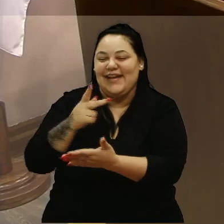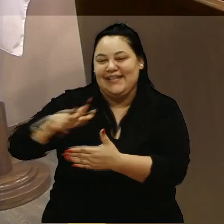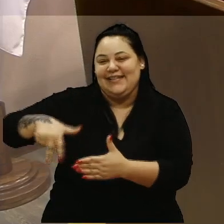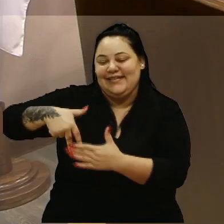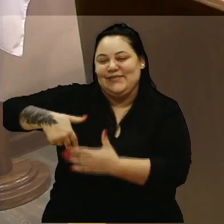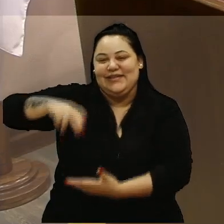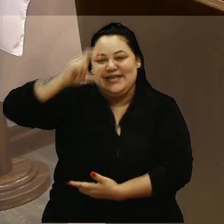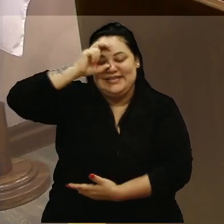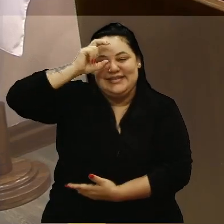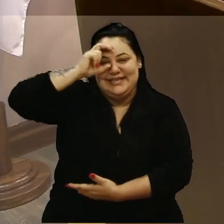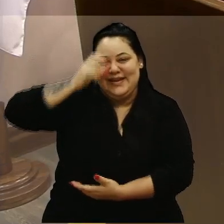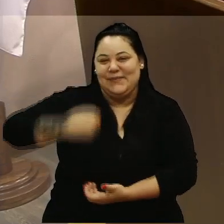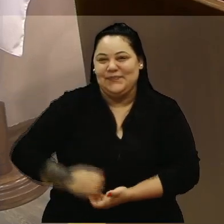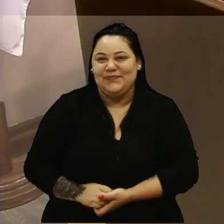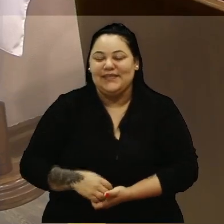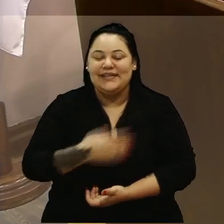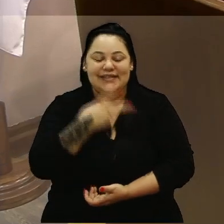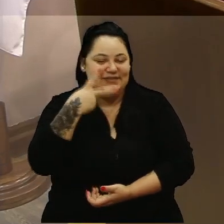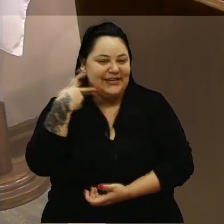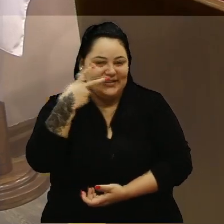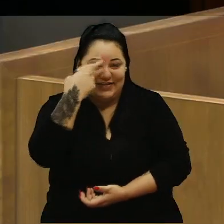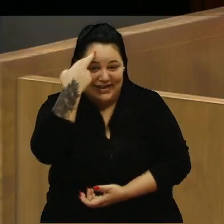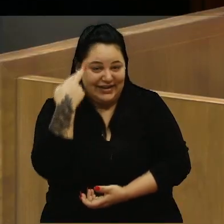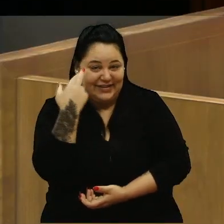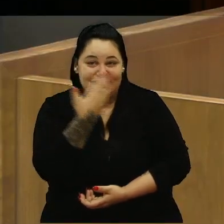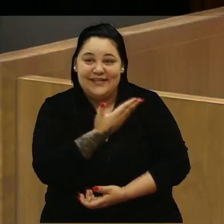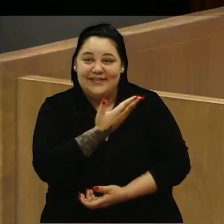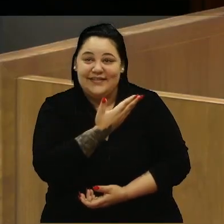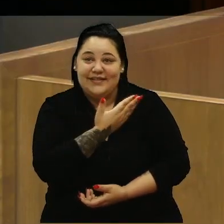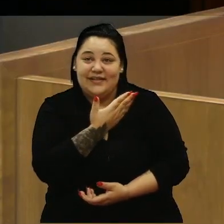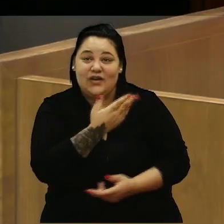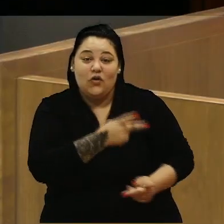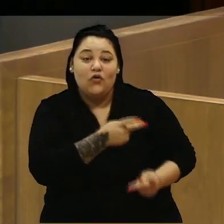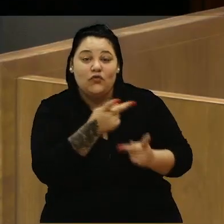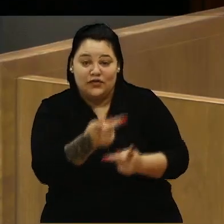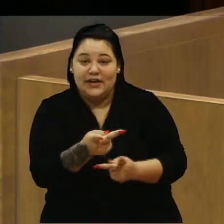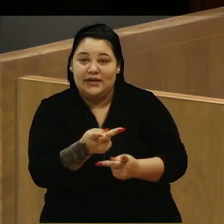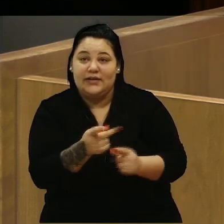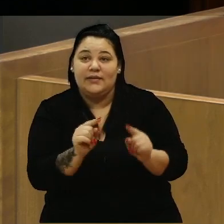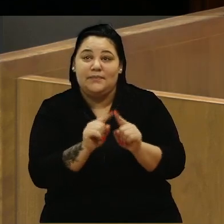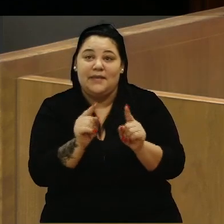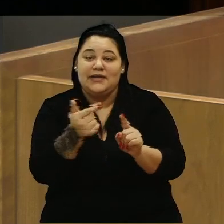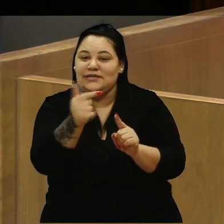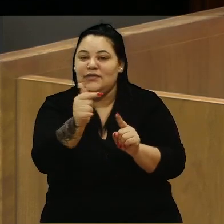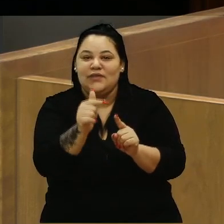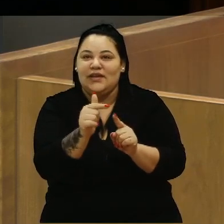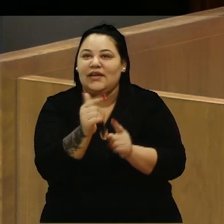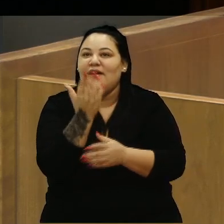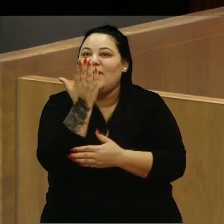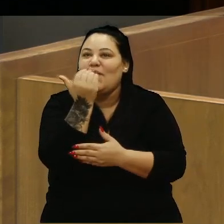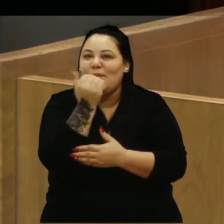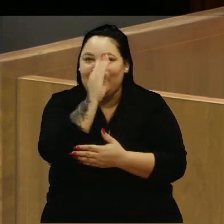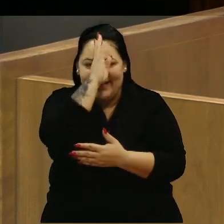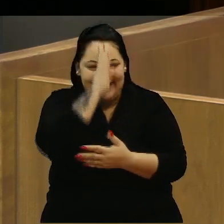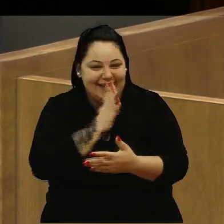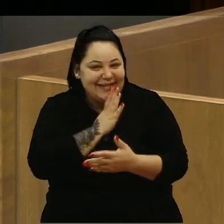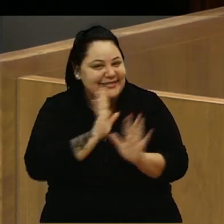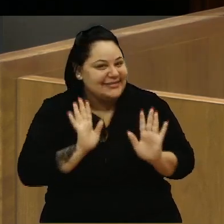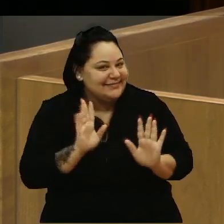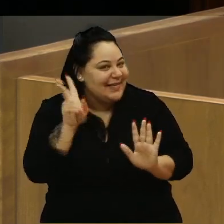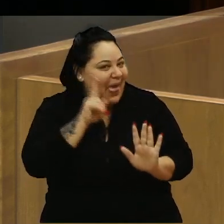Sandra. Vereador Rafael, levar a gente leva, mas não existe almoço grátis, lembre disso.